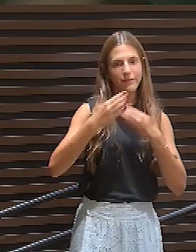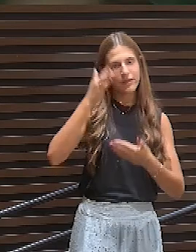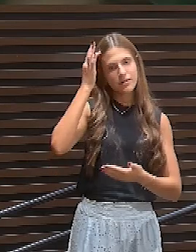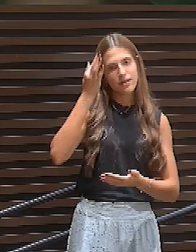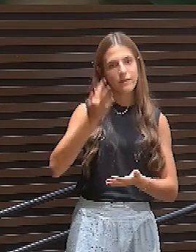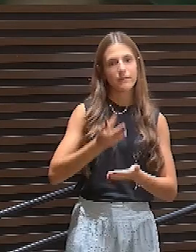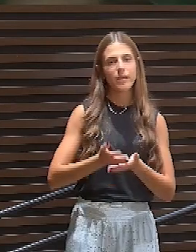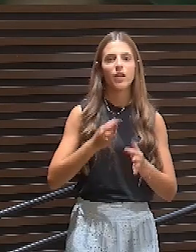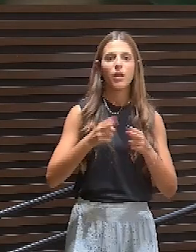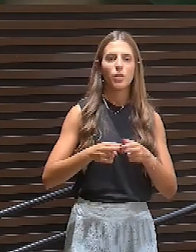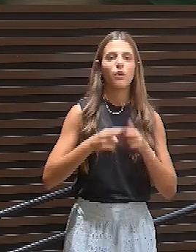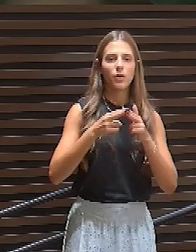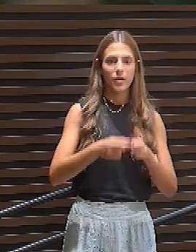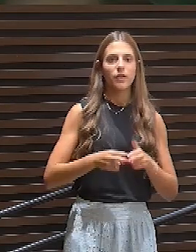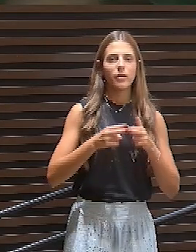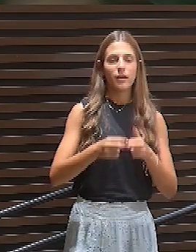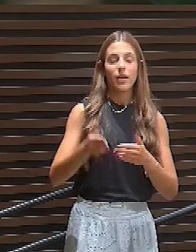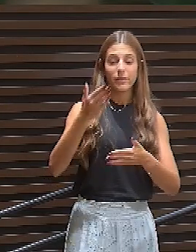Noé,